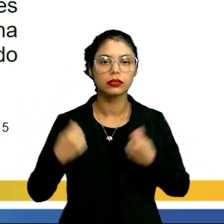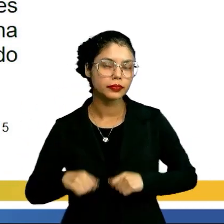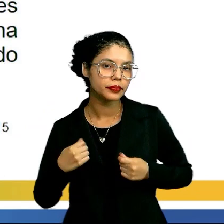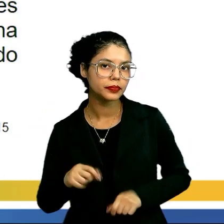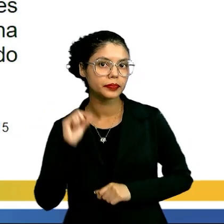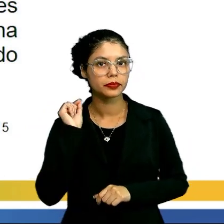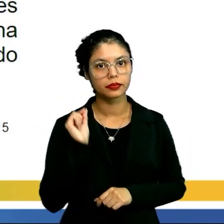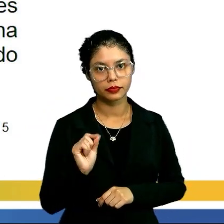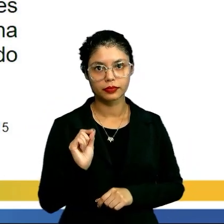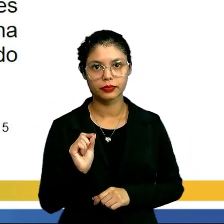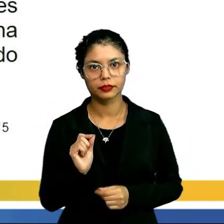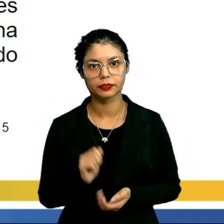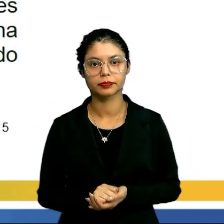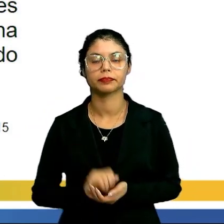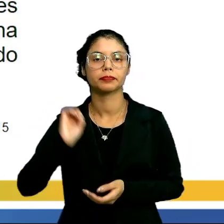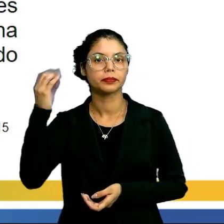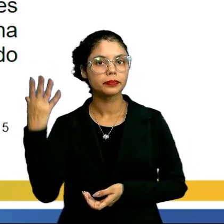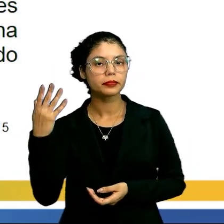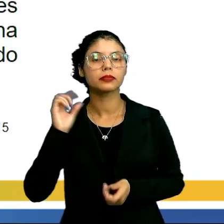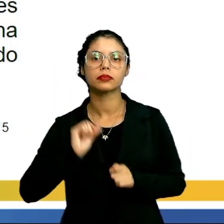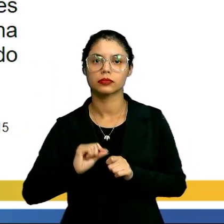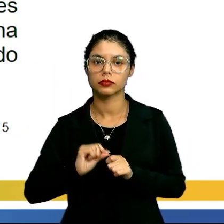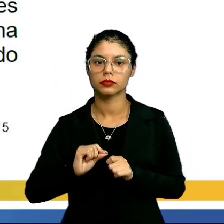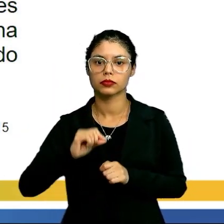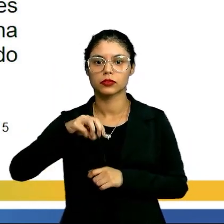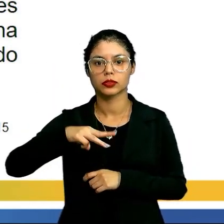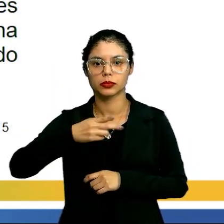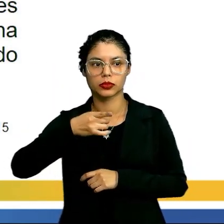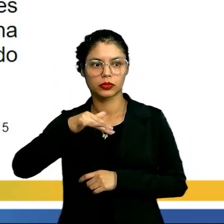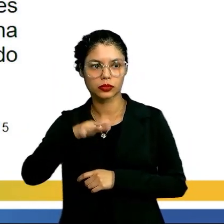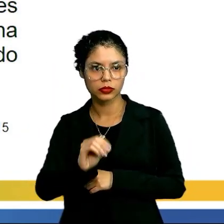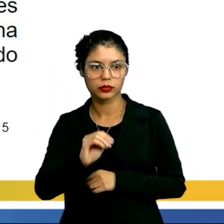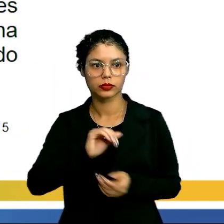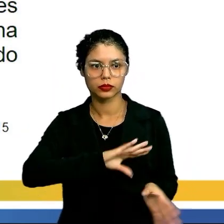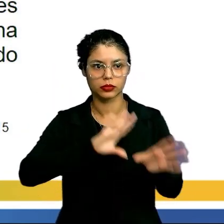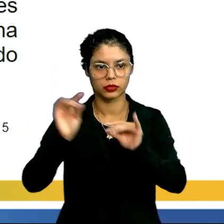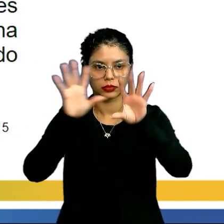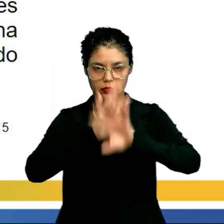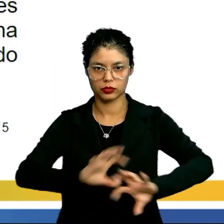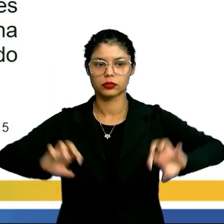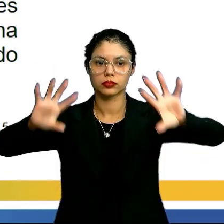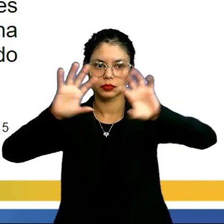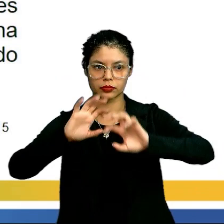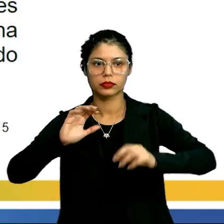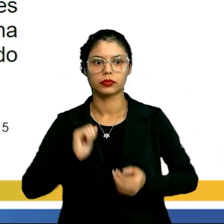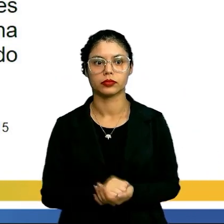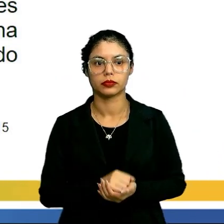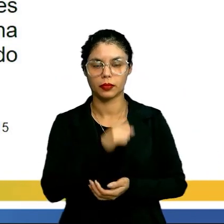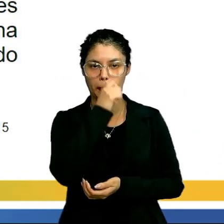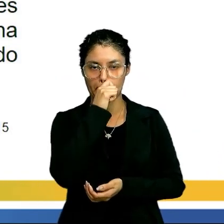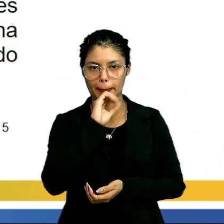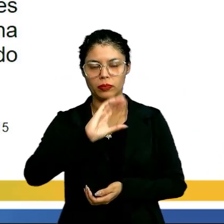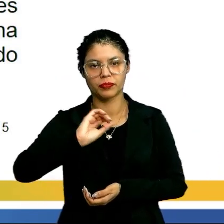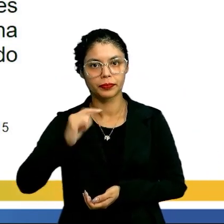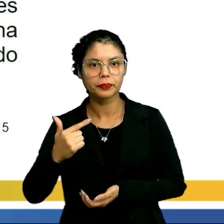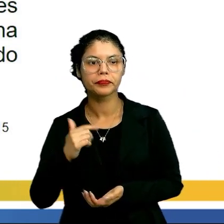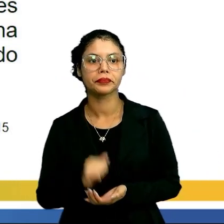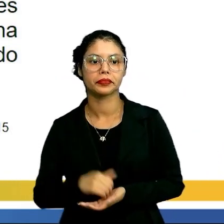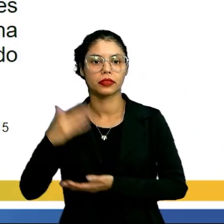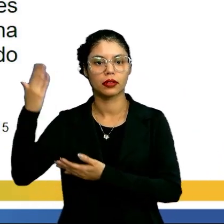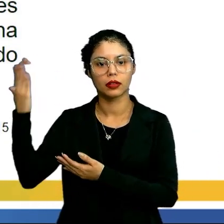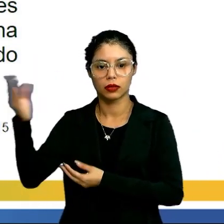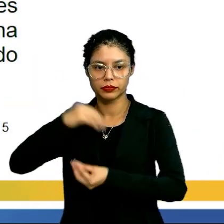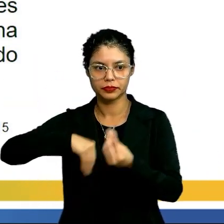energia necessária para que ocorra a formação do monóxido de nitrogênio através de gases de nitrogênio e oxigênio. Então tá aí a